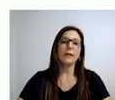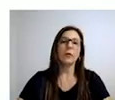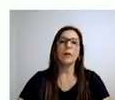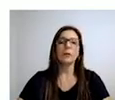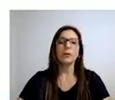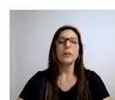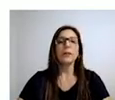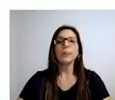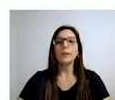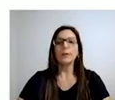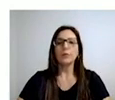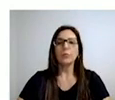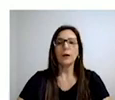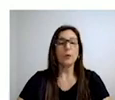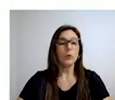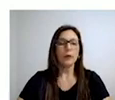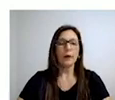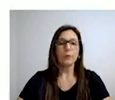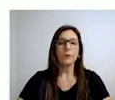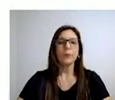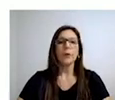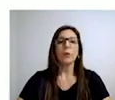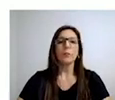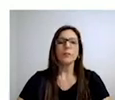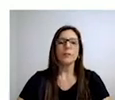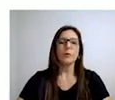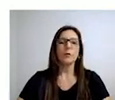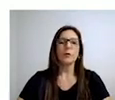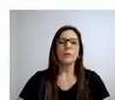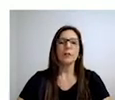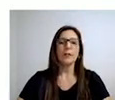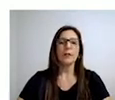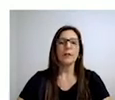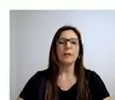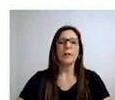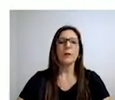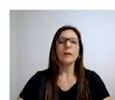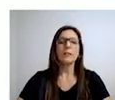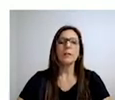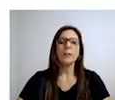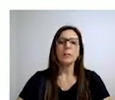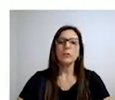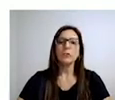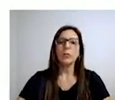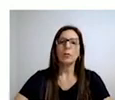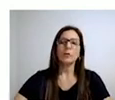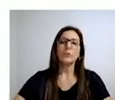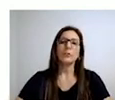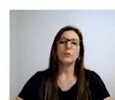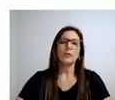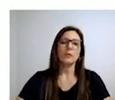ao calor, perdendo muita água. Como vocês podem observar aqui na imagem, os